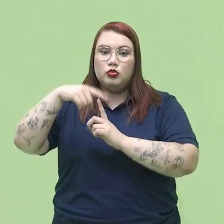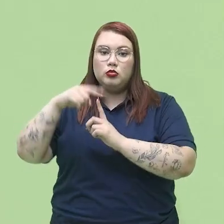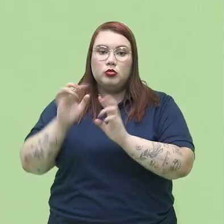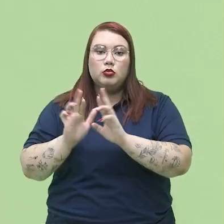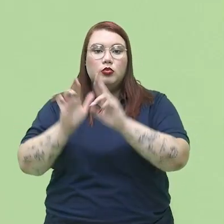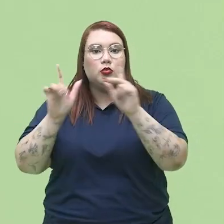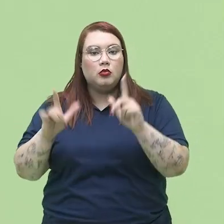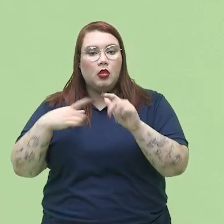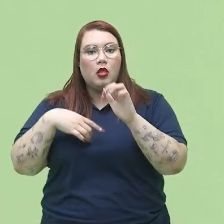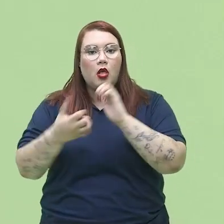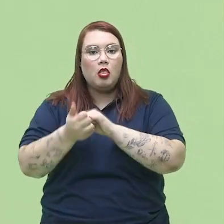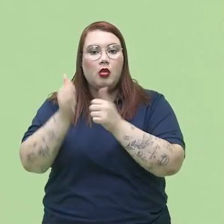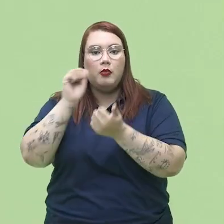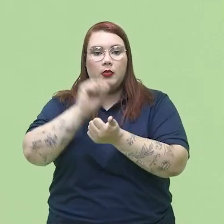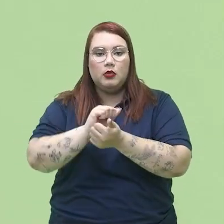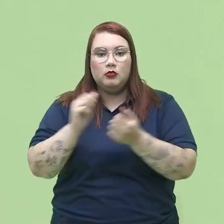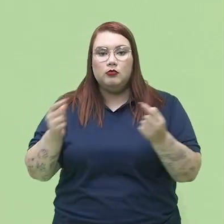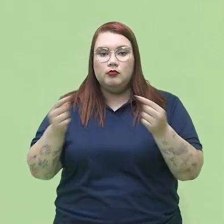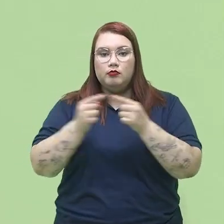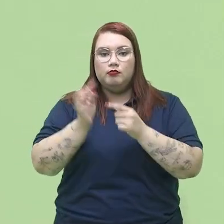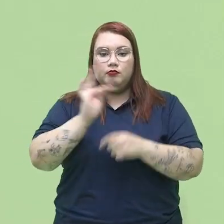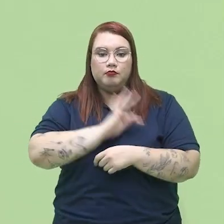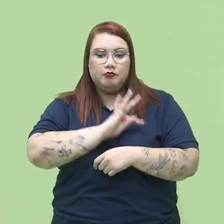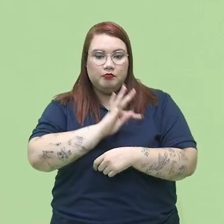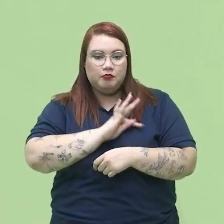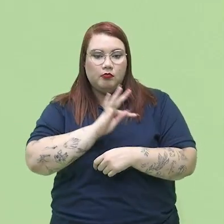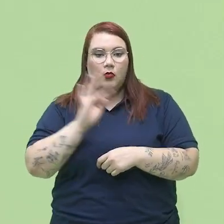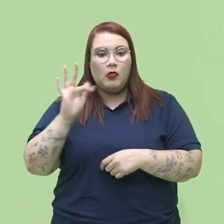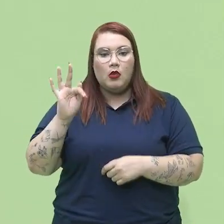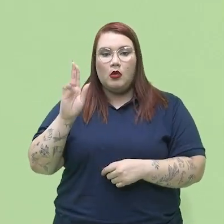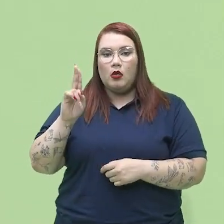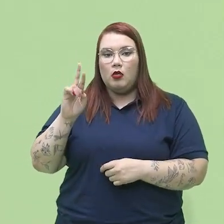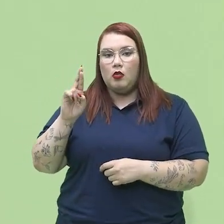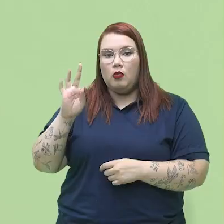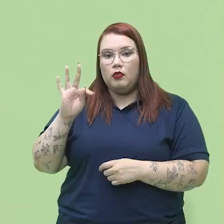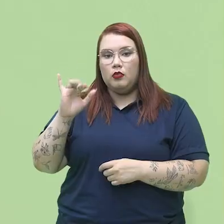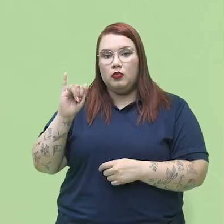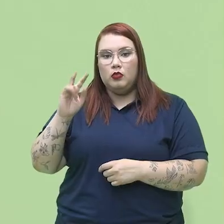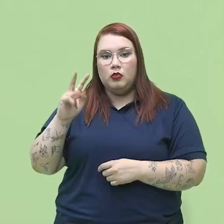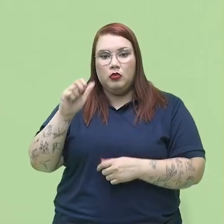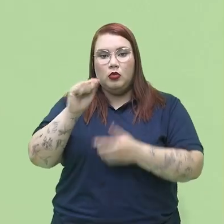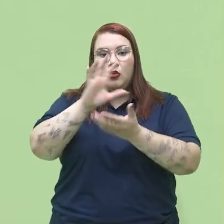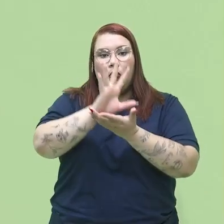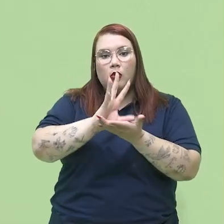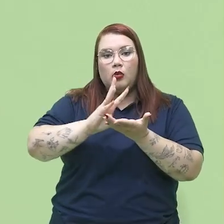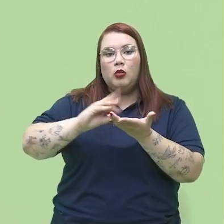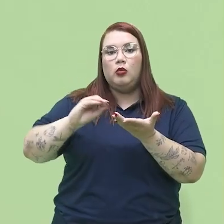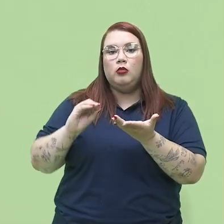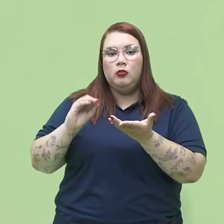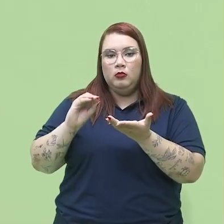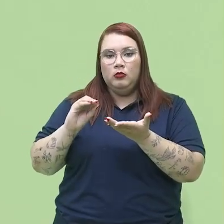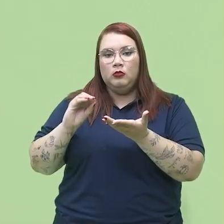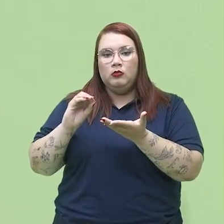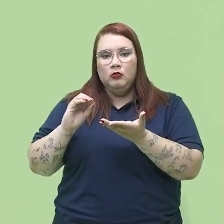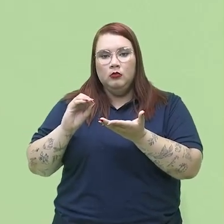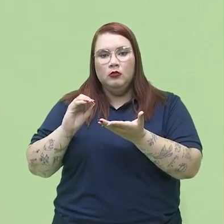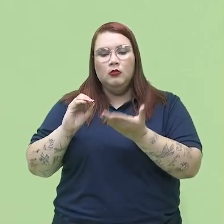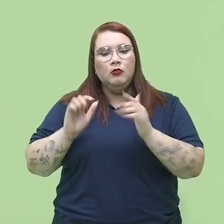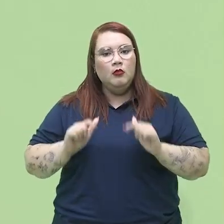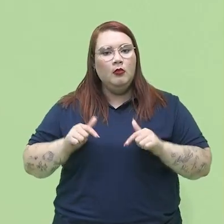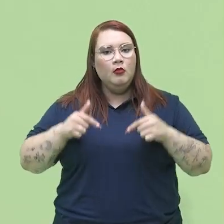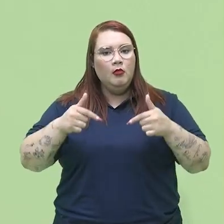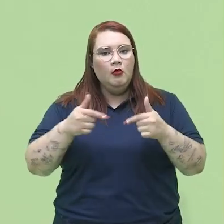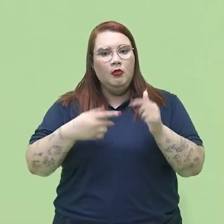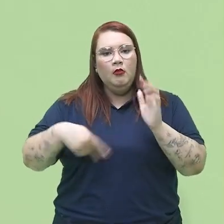bem adaptada, né, com essa técnica furtiva, imitando aí, vamos dizer assim, uma ação